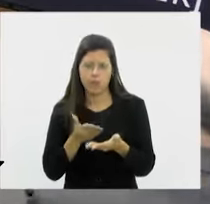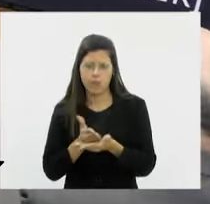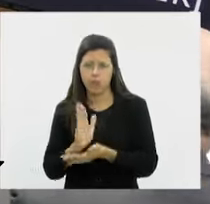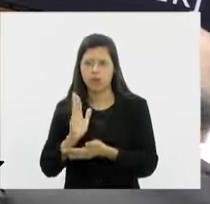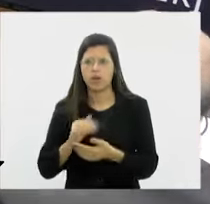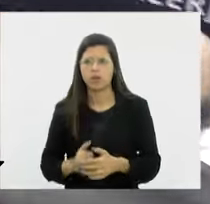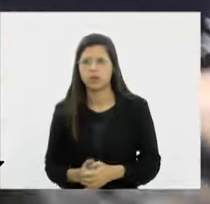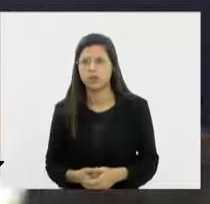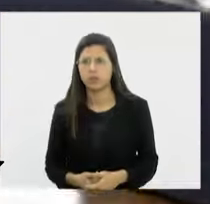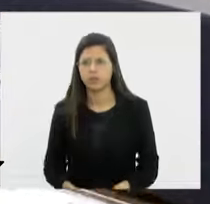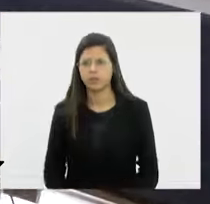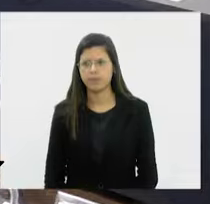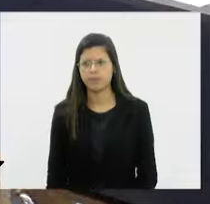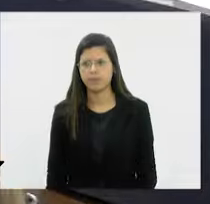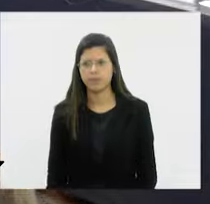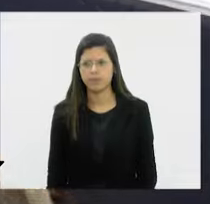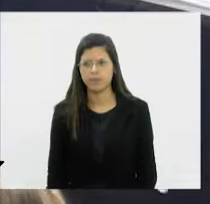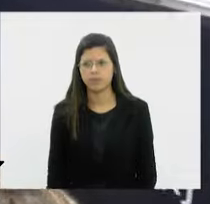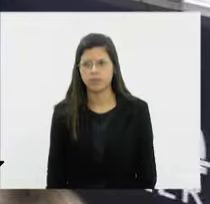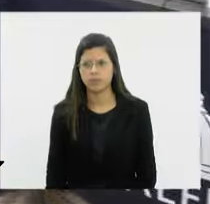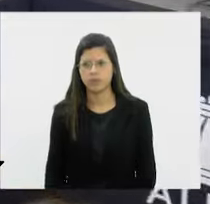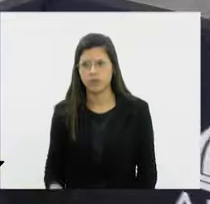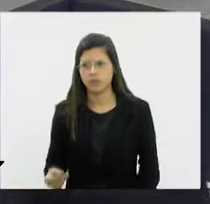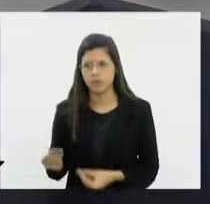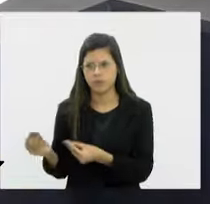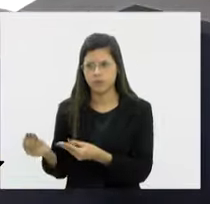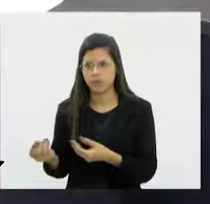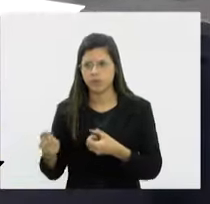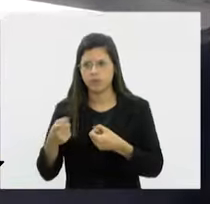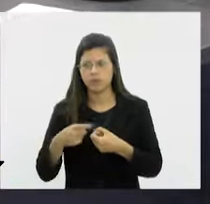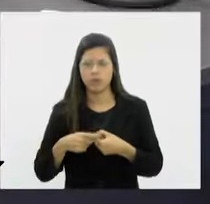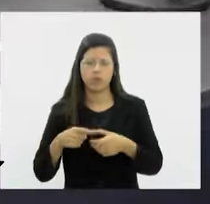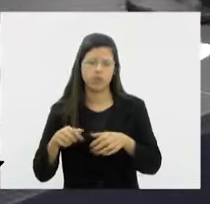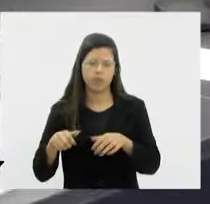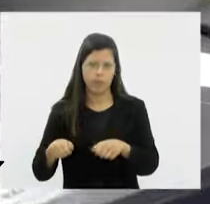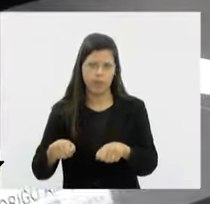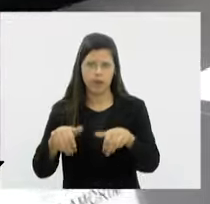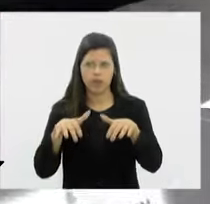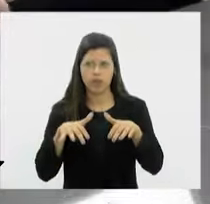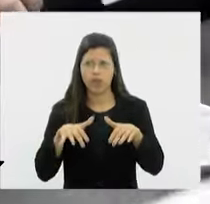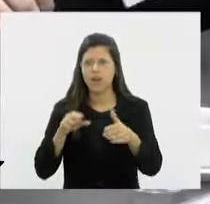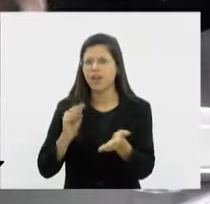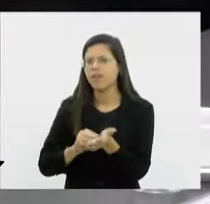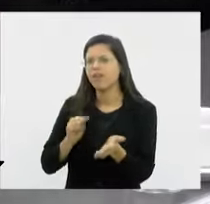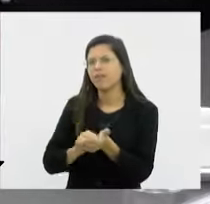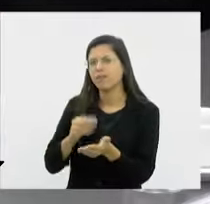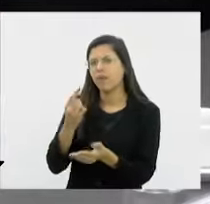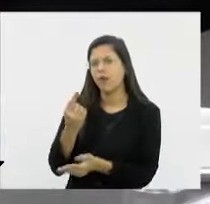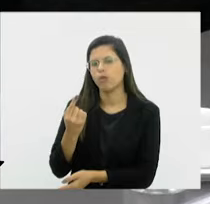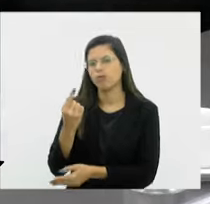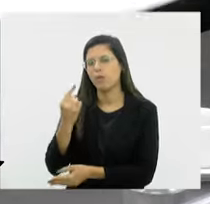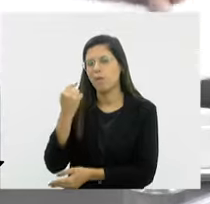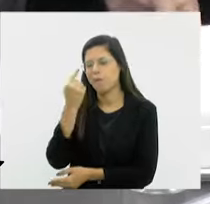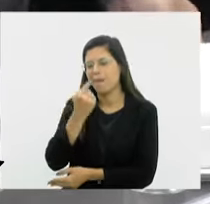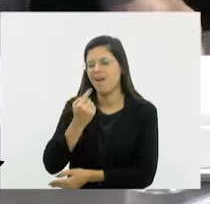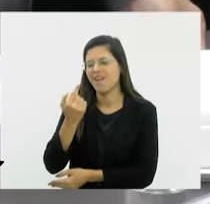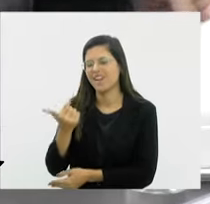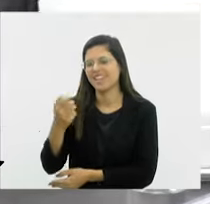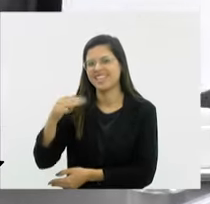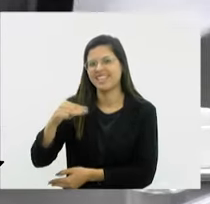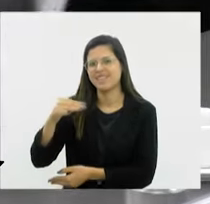ali a comissão e volta ao plenário. Presidente, então, ainda falta 1h15 para as 3. A gente pode inventar algumas pautas aqui,